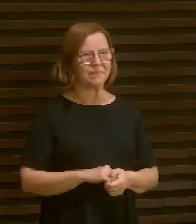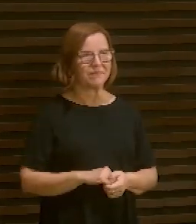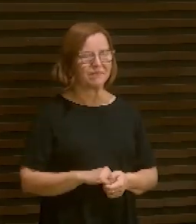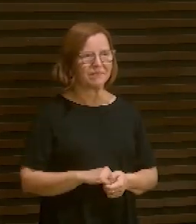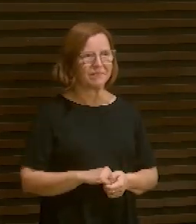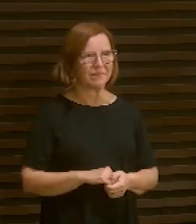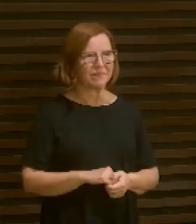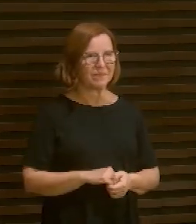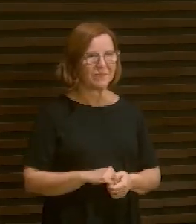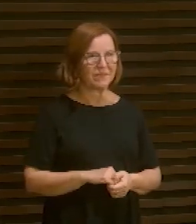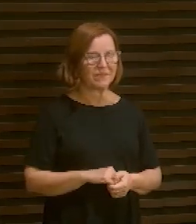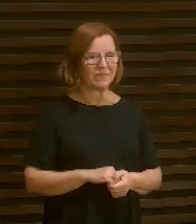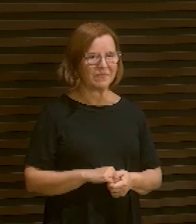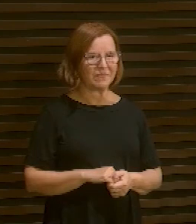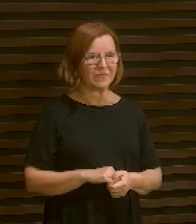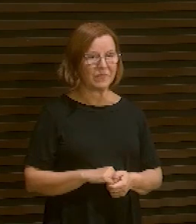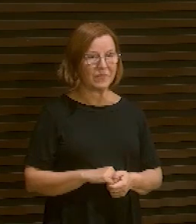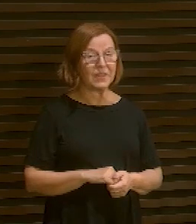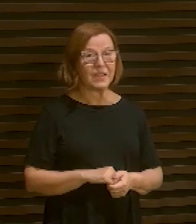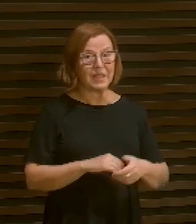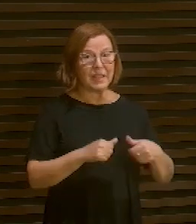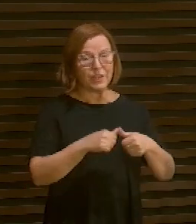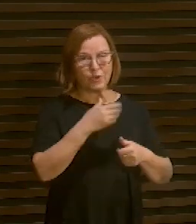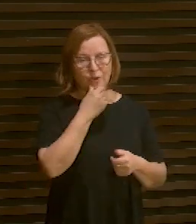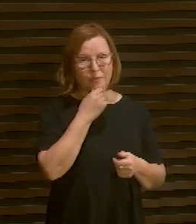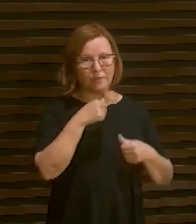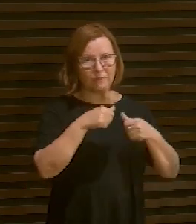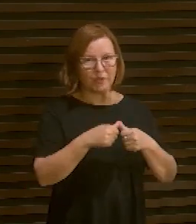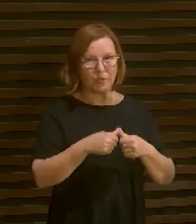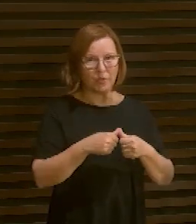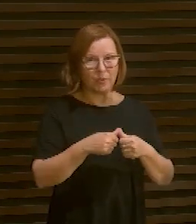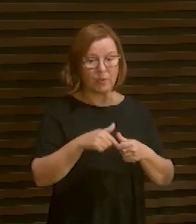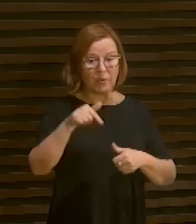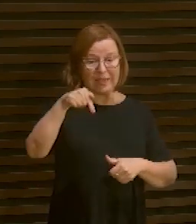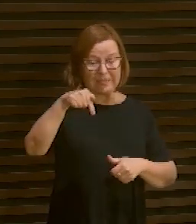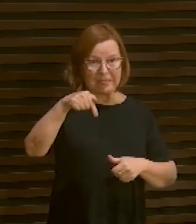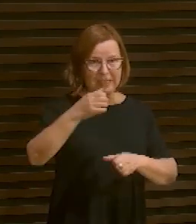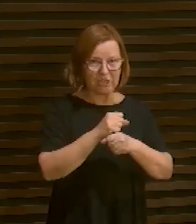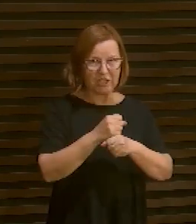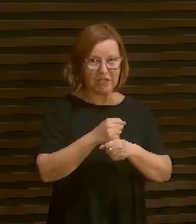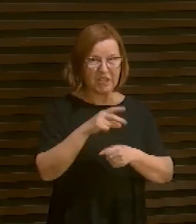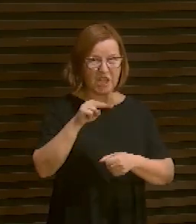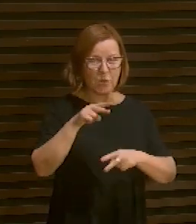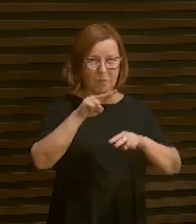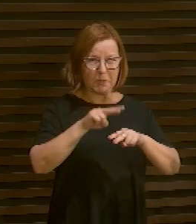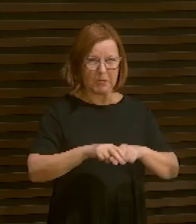Ele passara aqueles 7 anos como um prisioneiro de guerra no Vietnã do